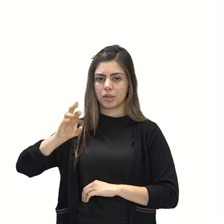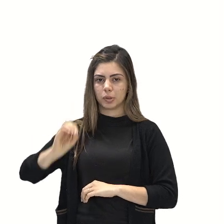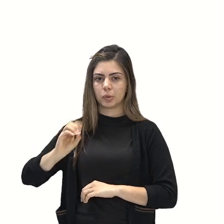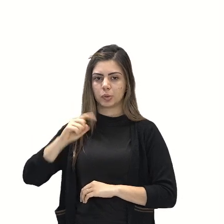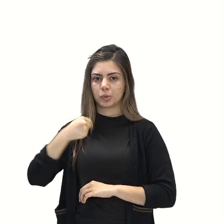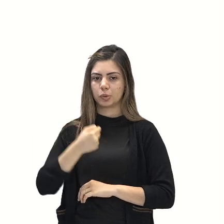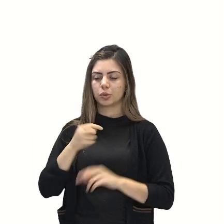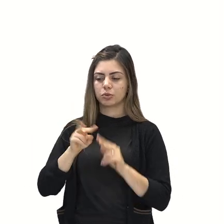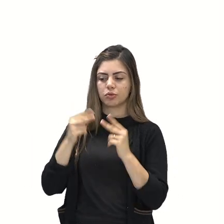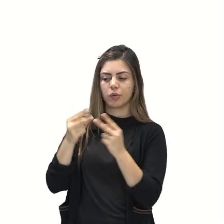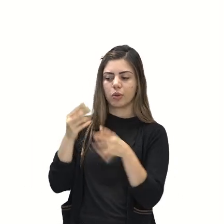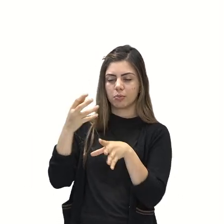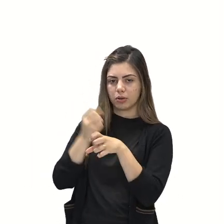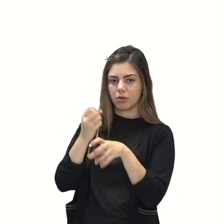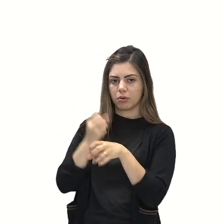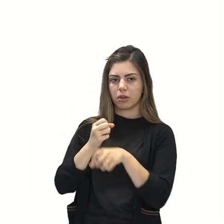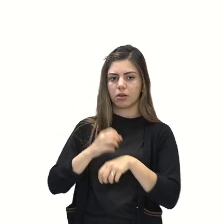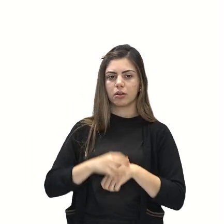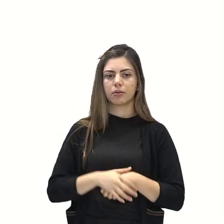diâmetro